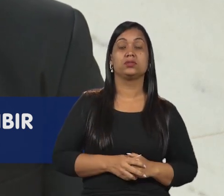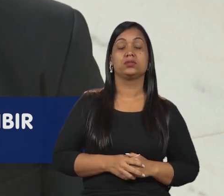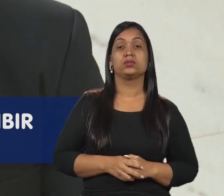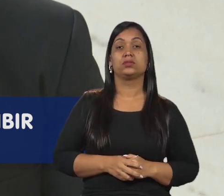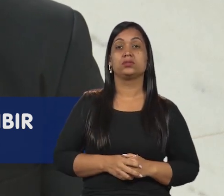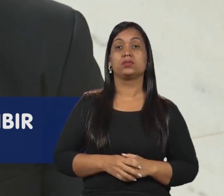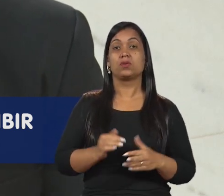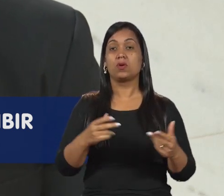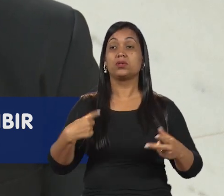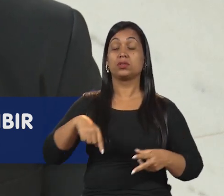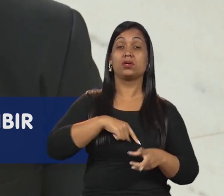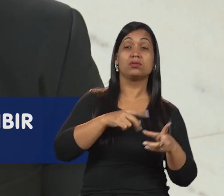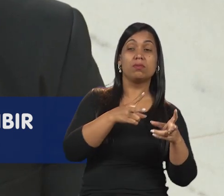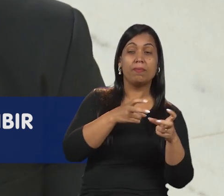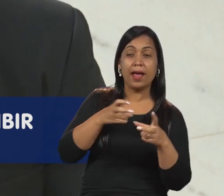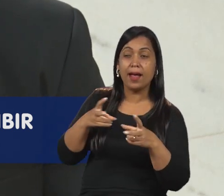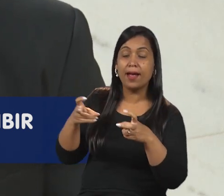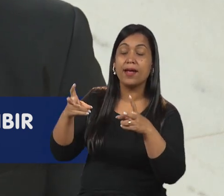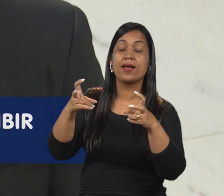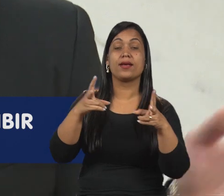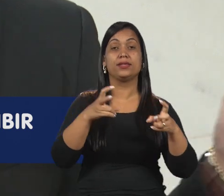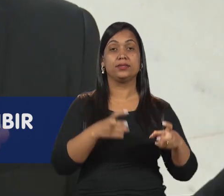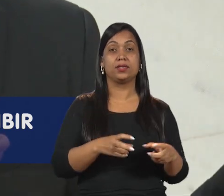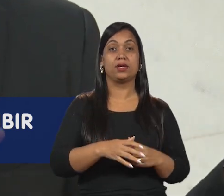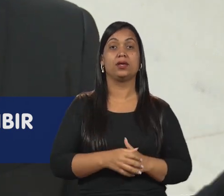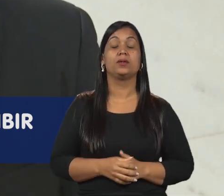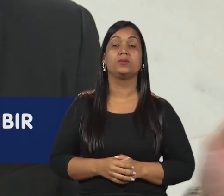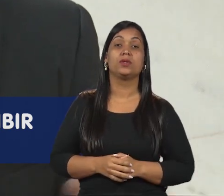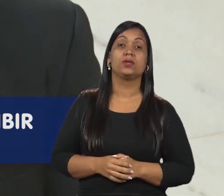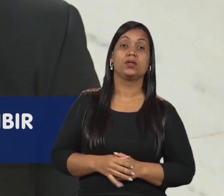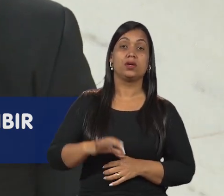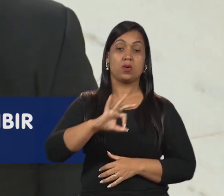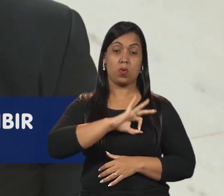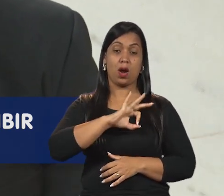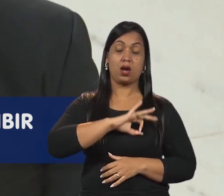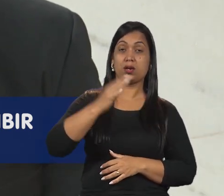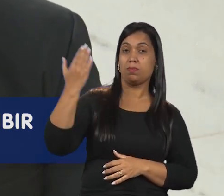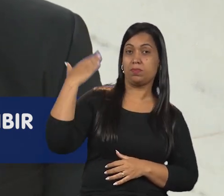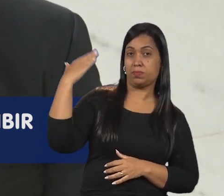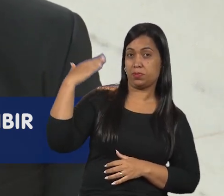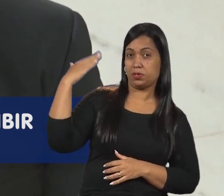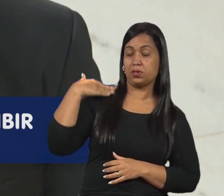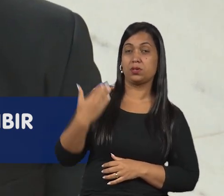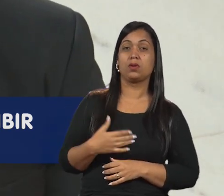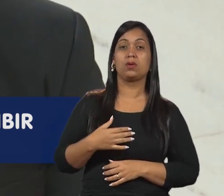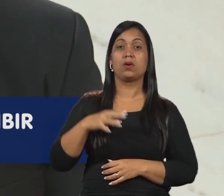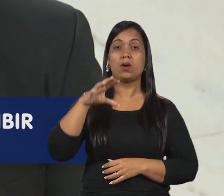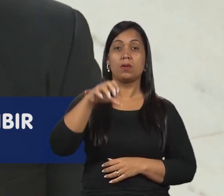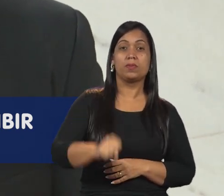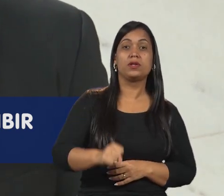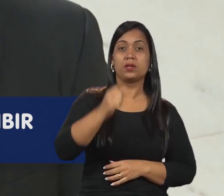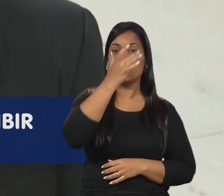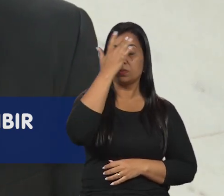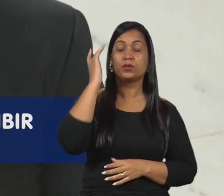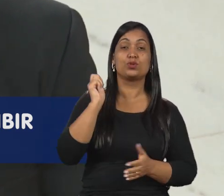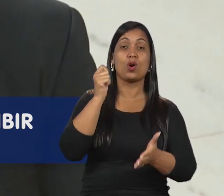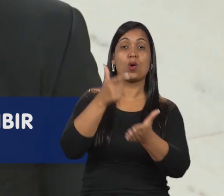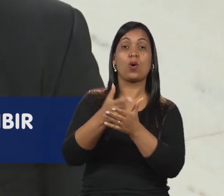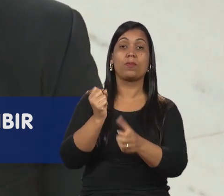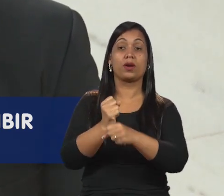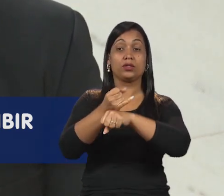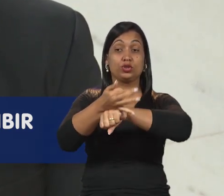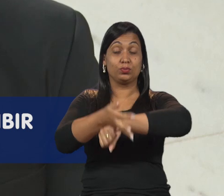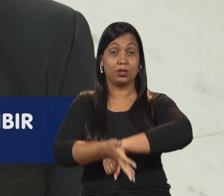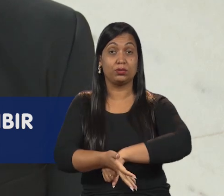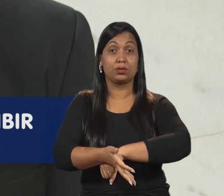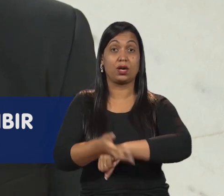que a gente percebe essa facilidade. Guarda Municipal prendeu recentemente um dono de sucata comprando na madrugada os